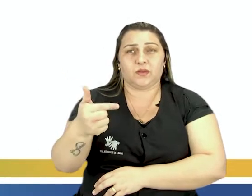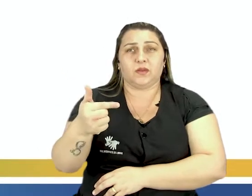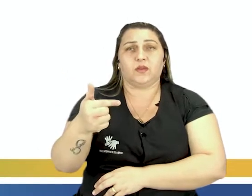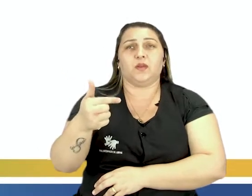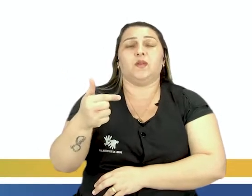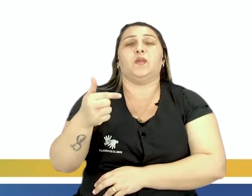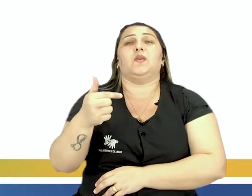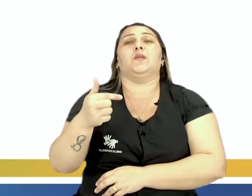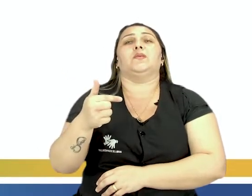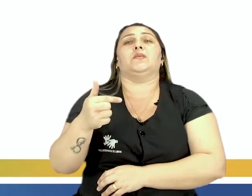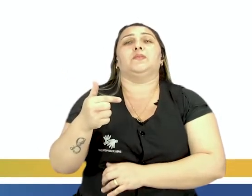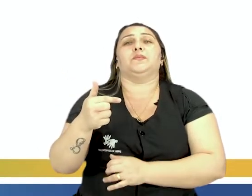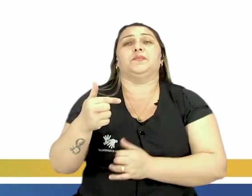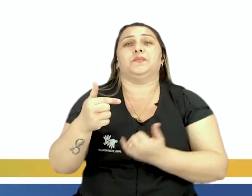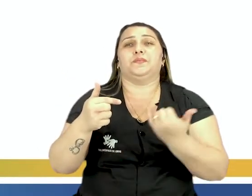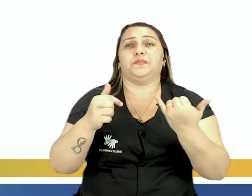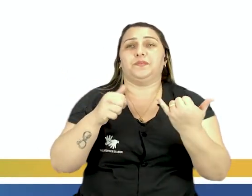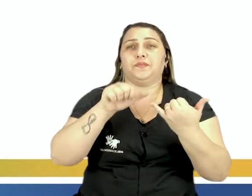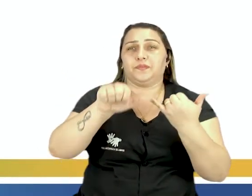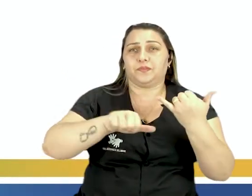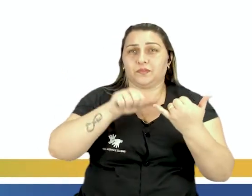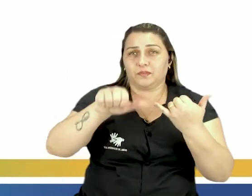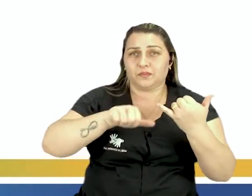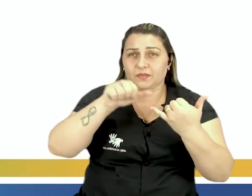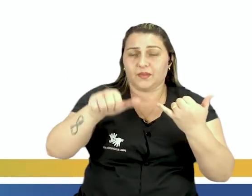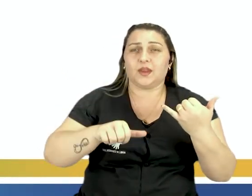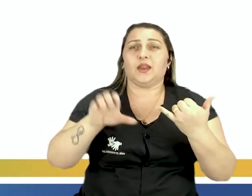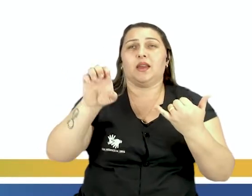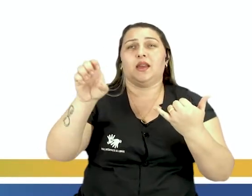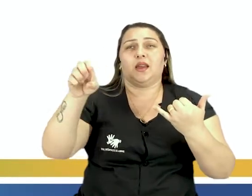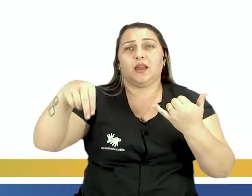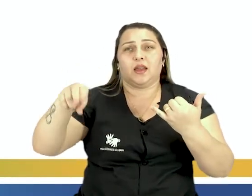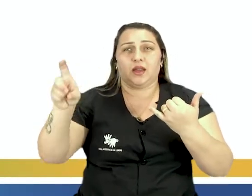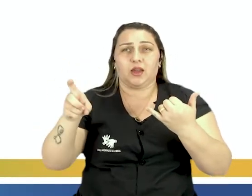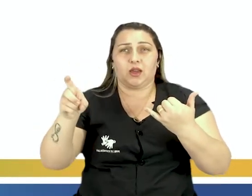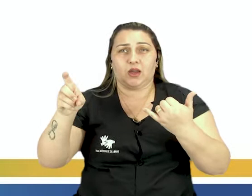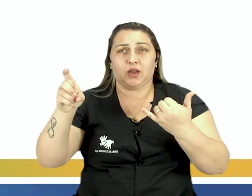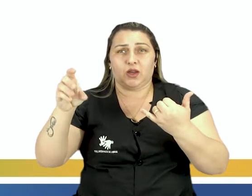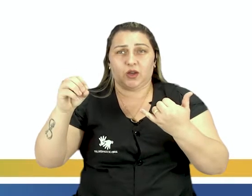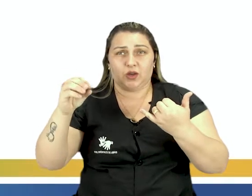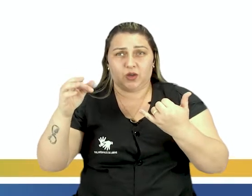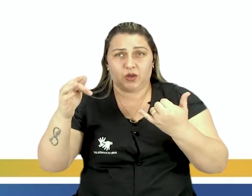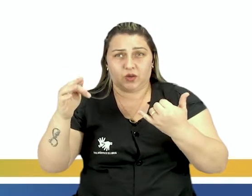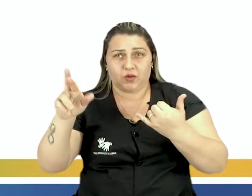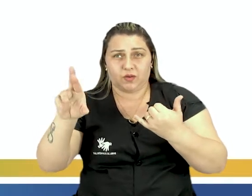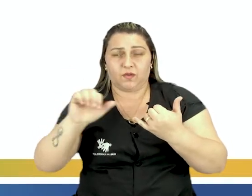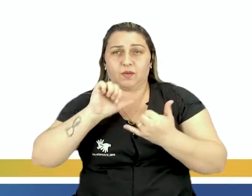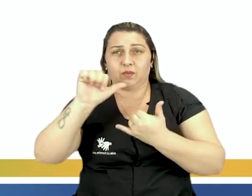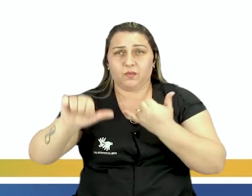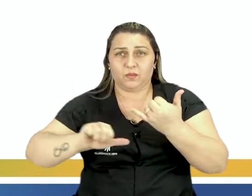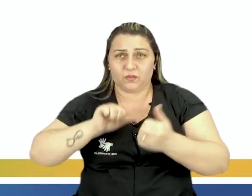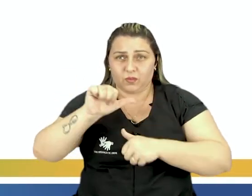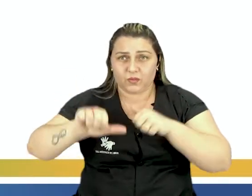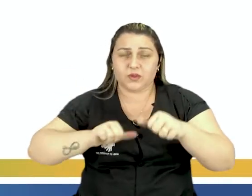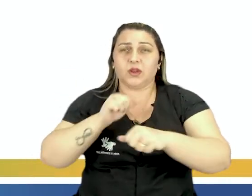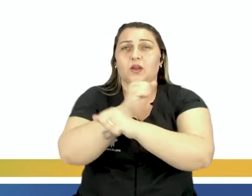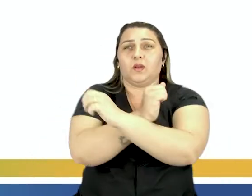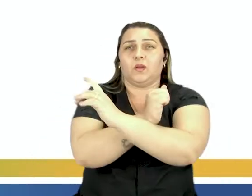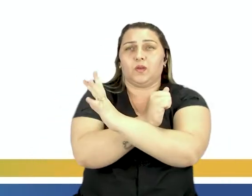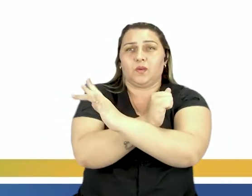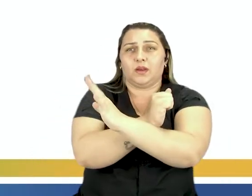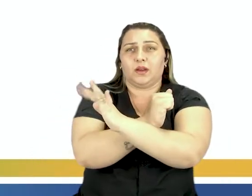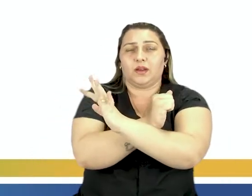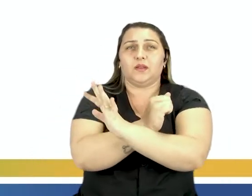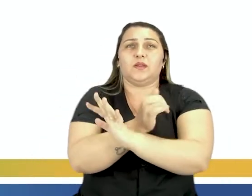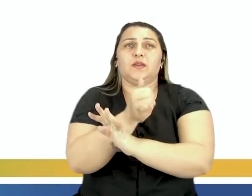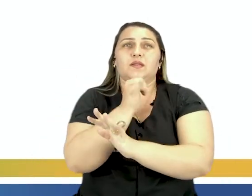o elemento químico A metal, que é o enxofre, reagindo com a água, formando um ácido. E nós temos também um